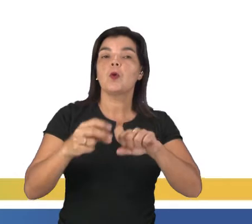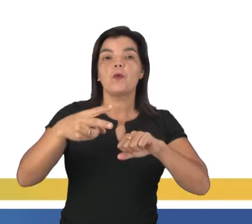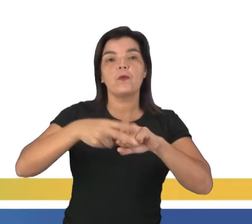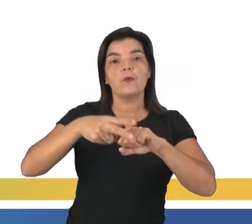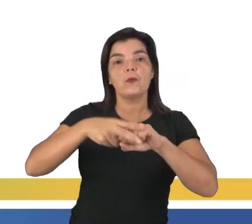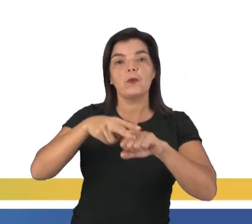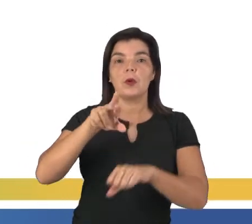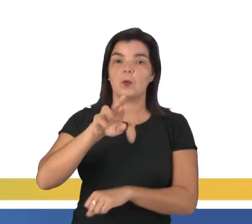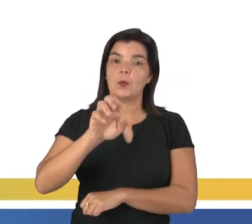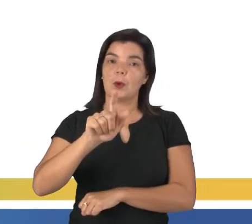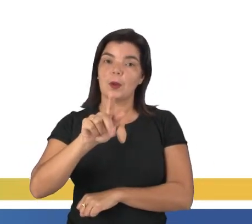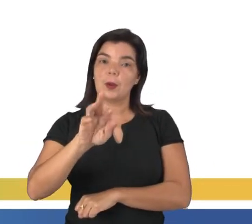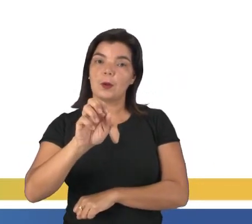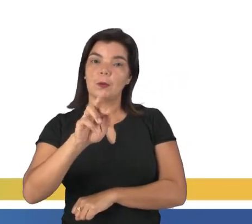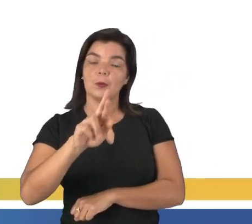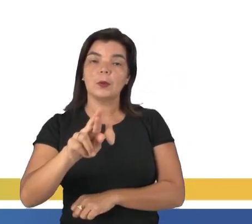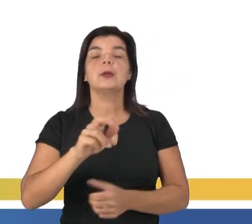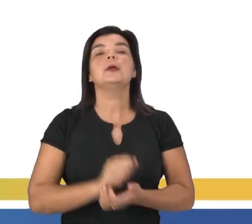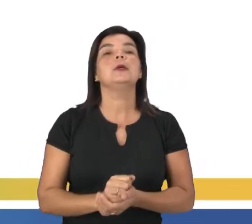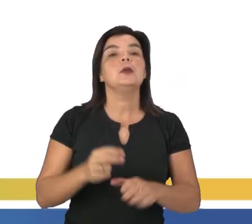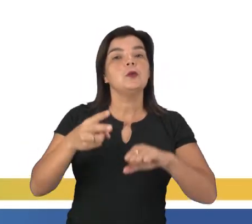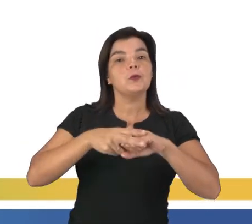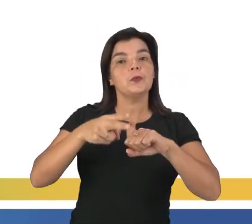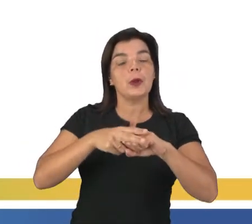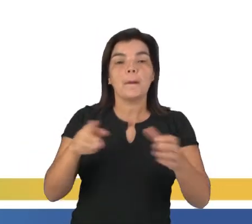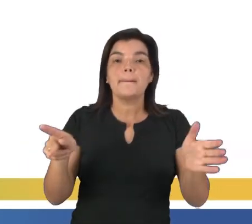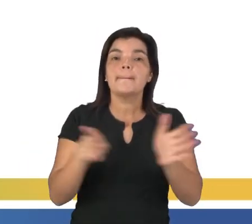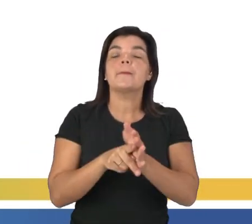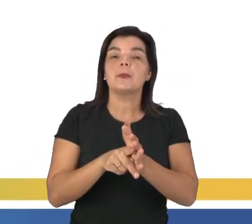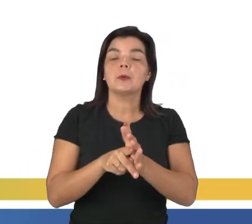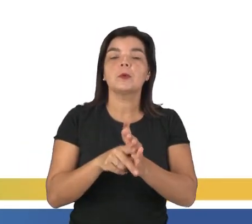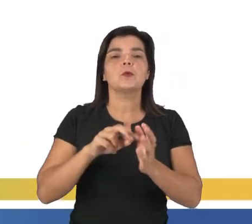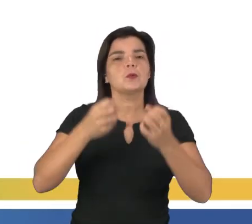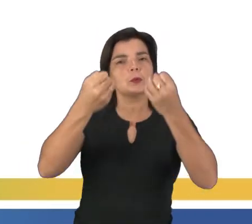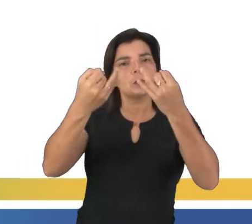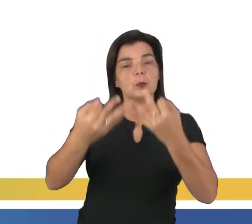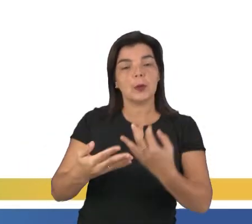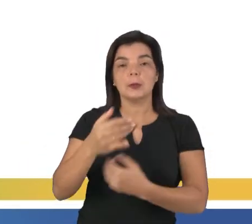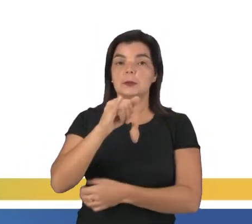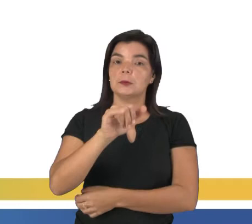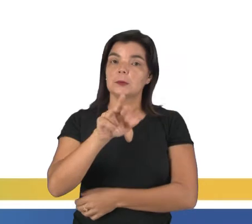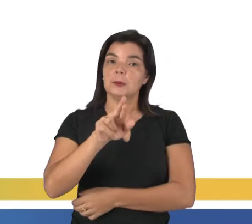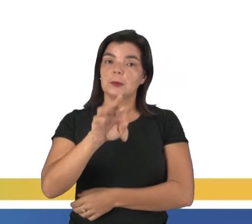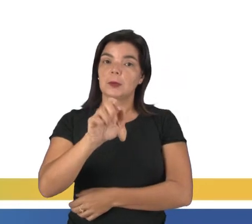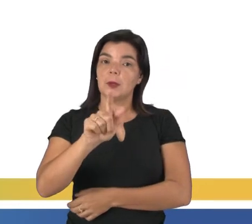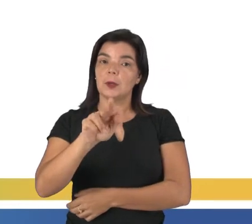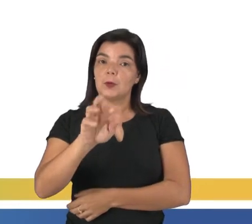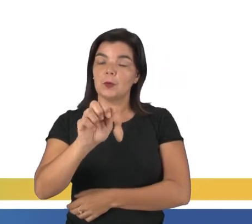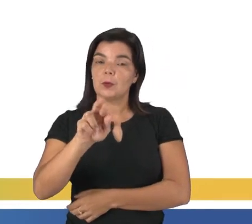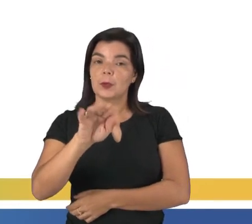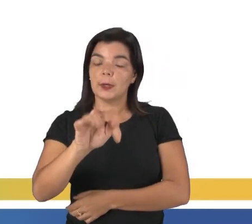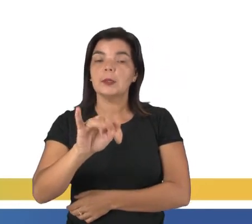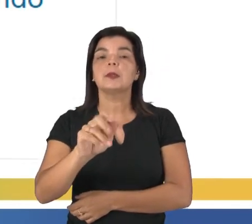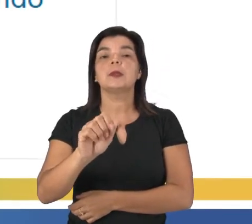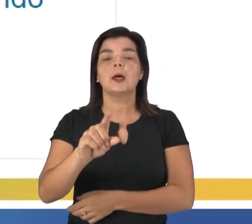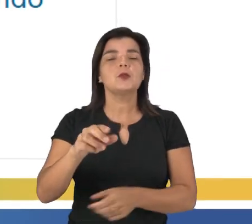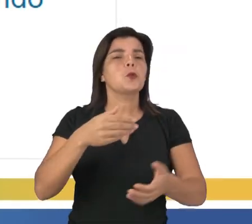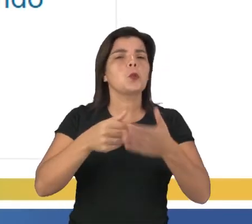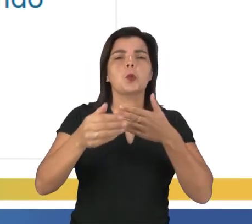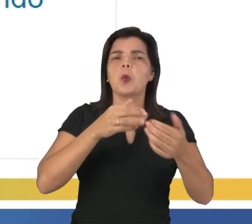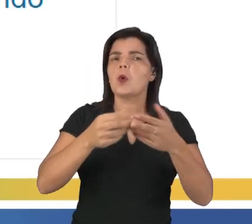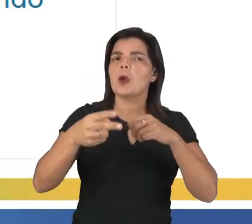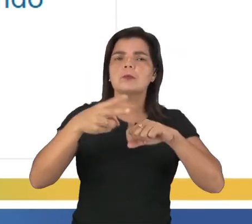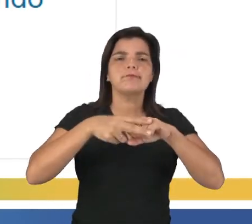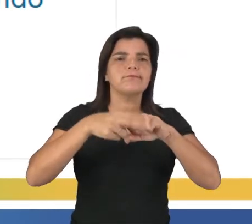verbos regulares e os verbos irregulares e os verbos específicos. Quando eu falo de irregularidade, isso vale para qualquer conjugação em tempo verbal,